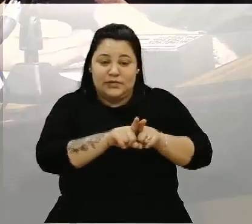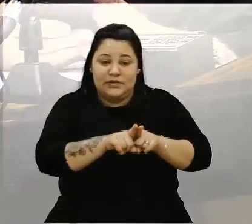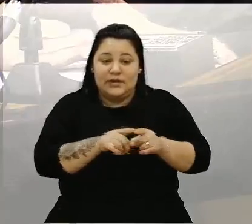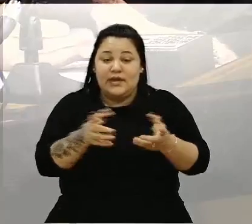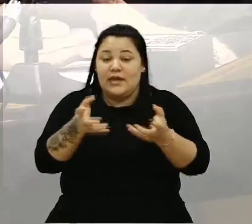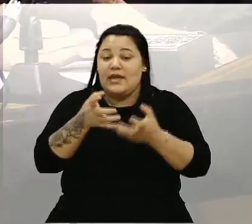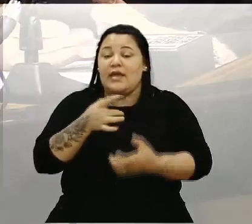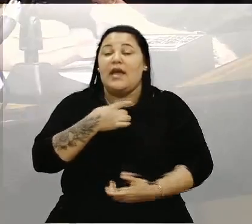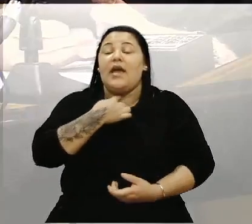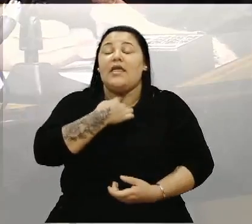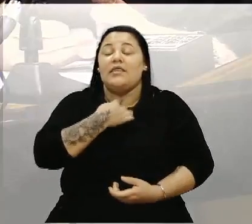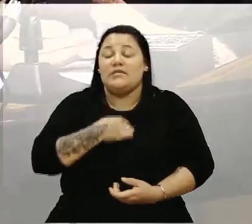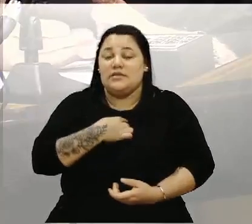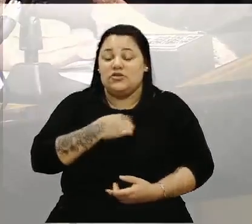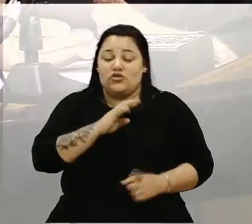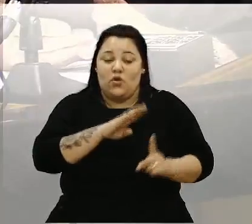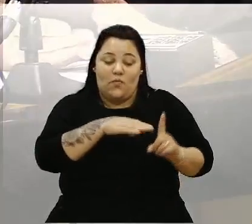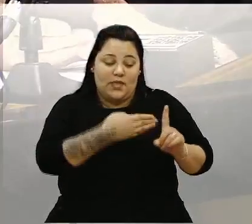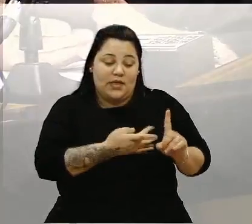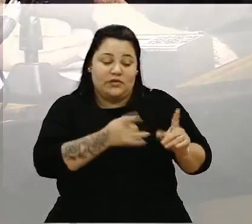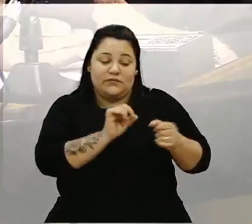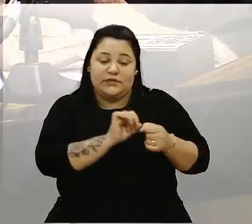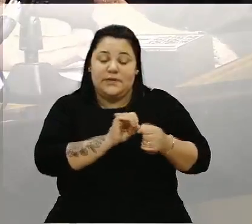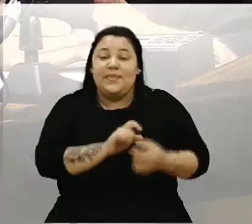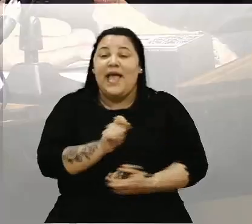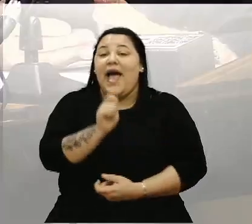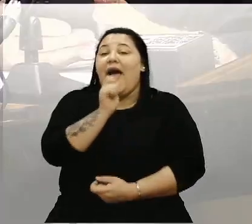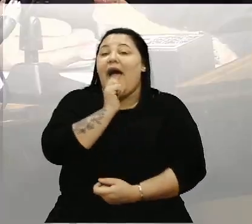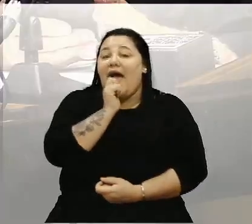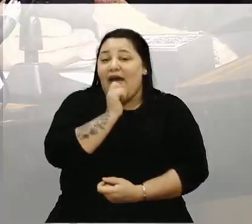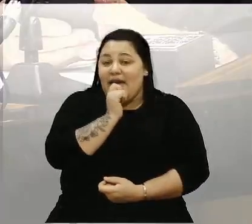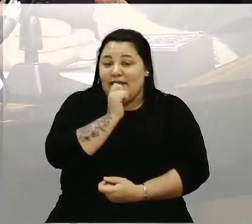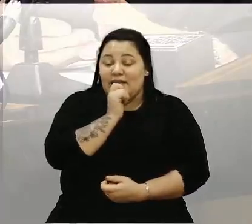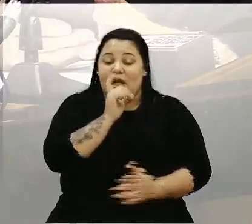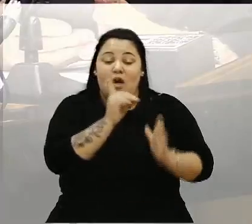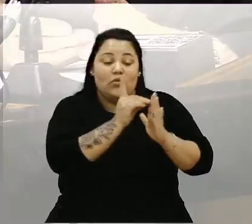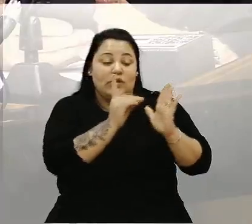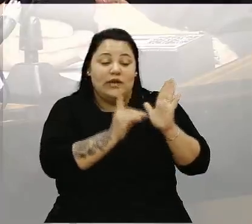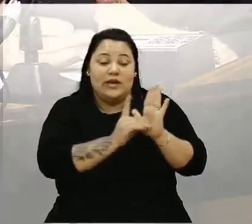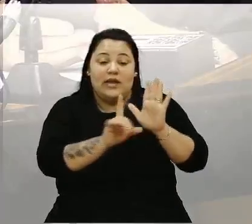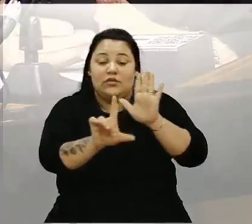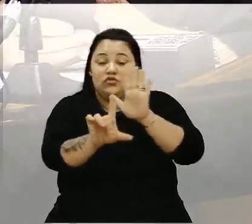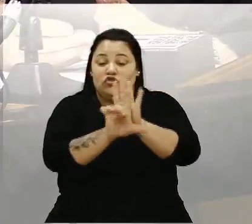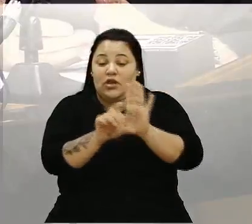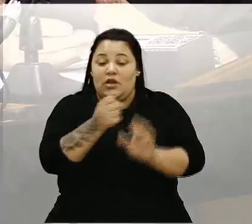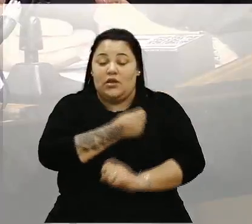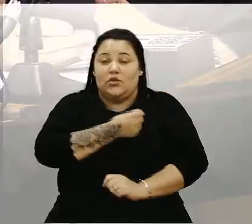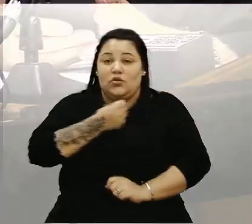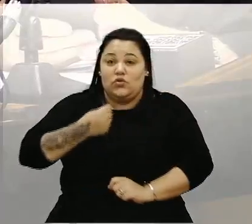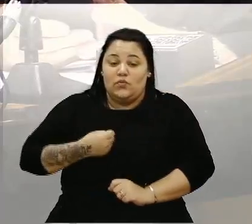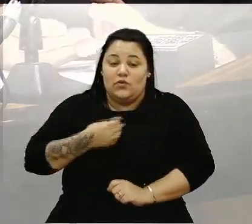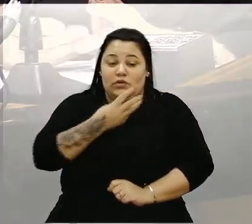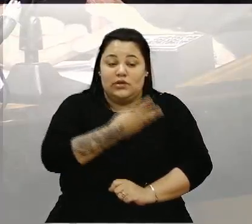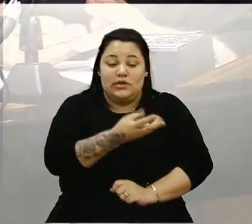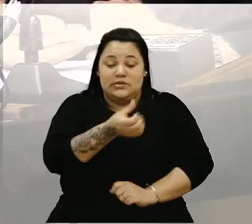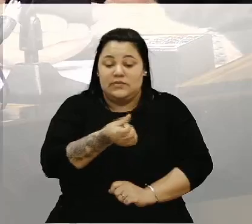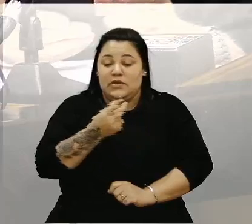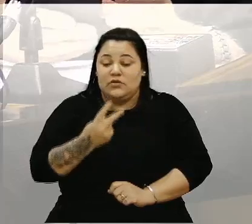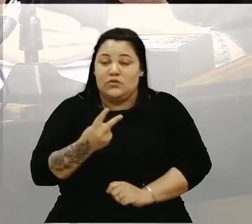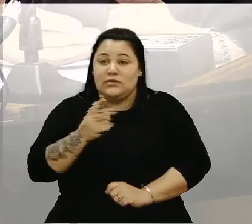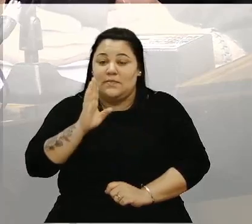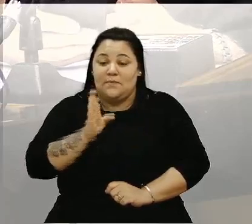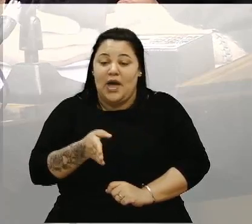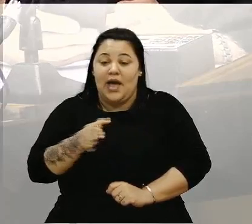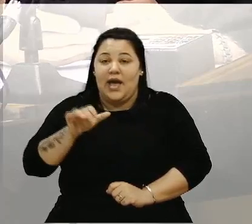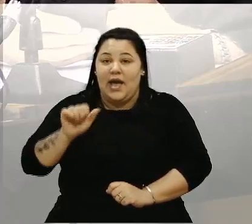deseja homenagear. Ainda, o Decreto Legislativo número 362/A,